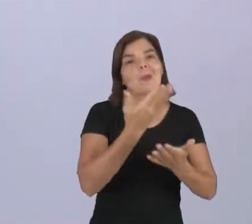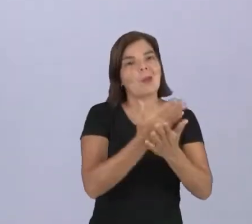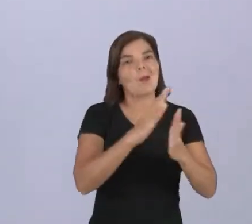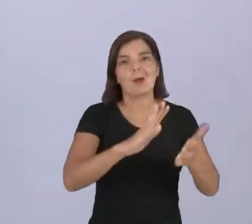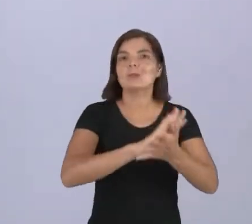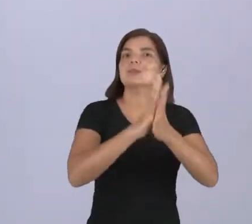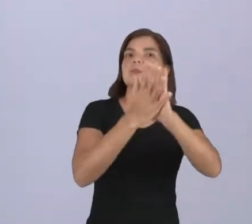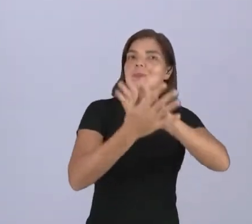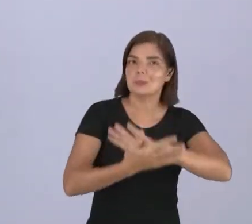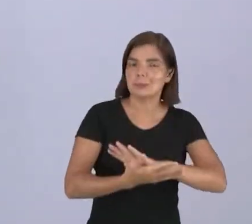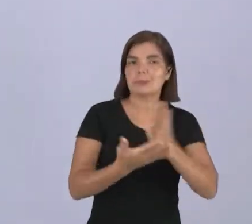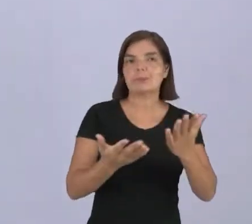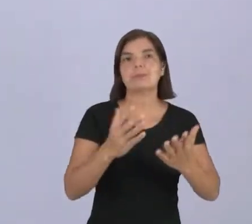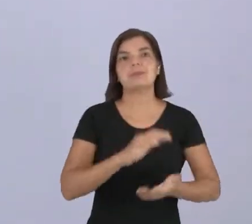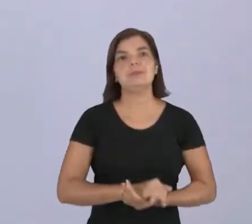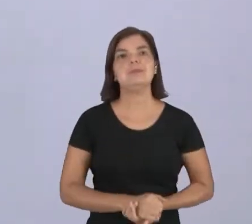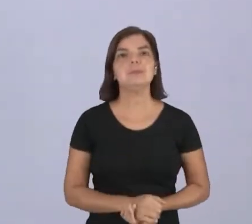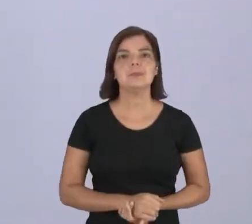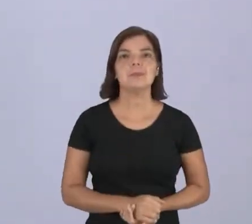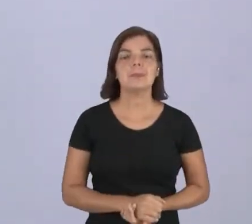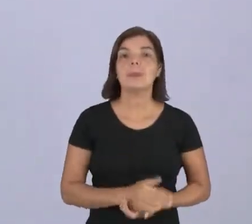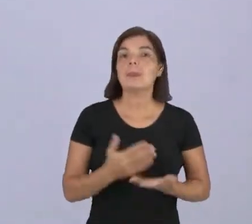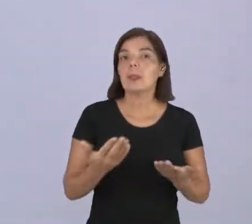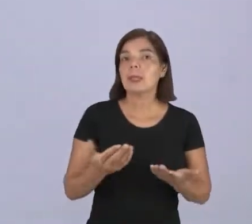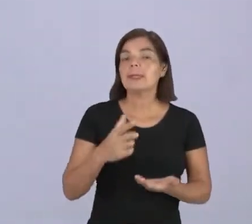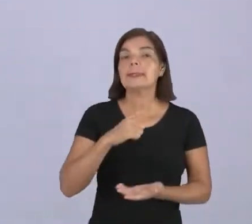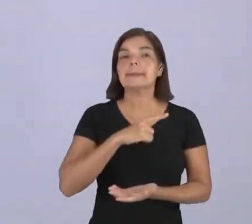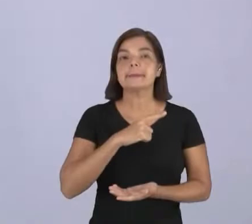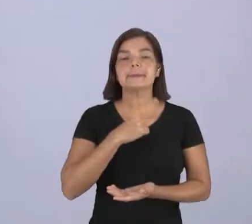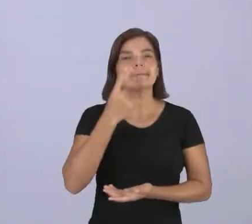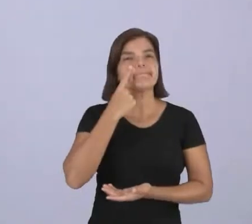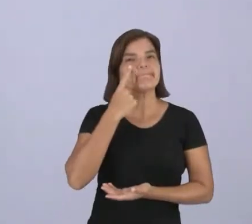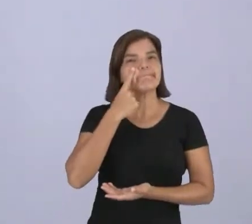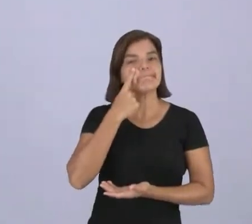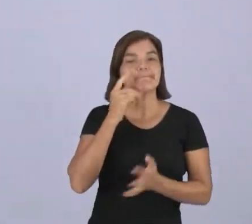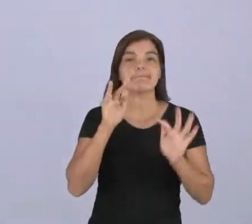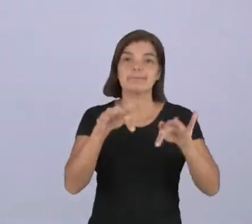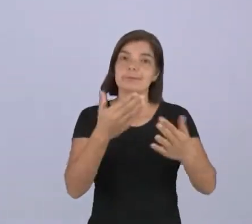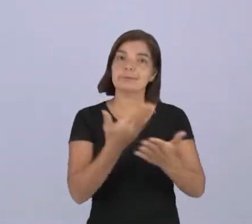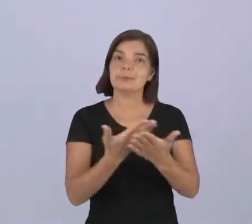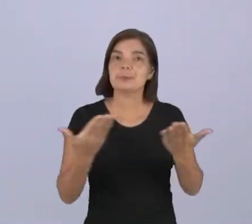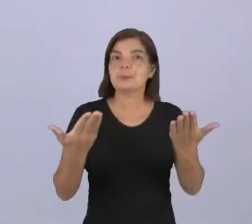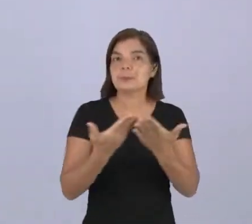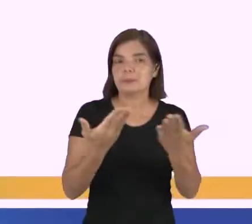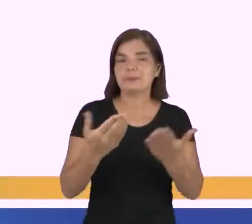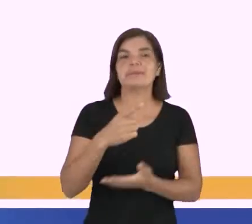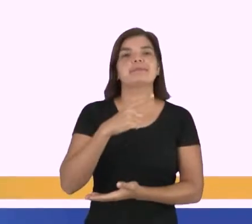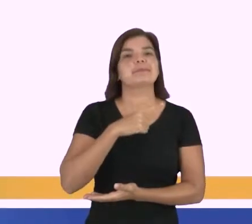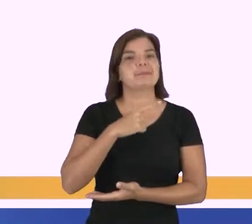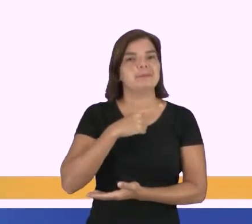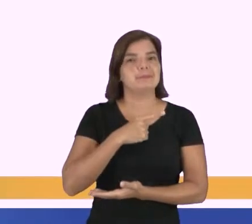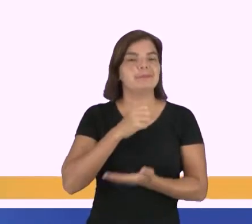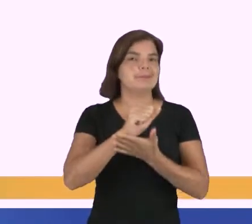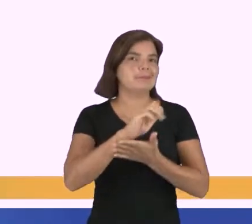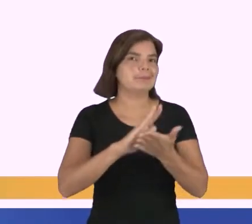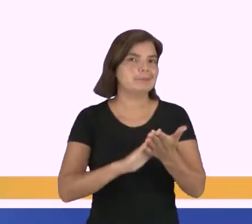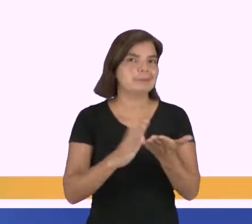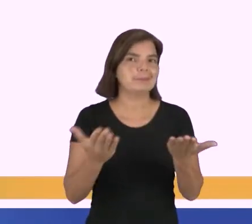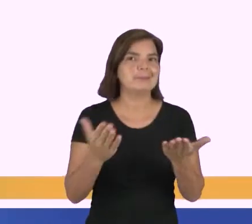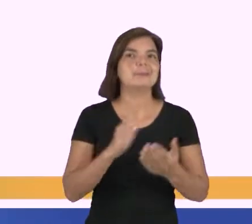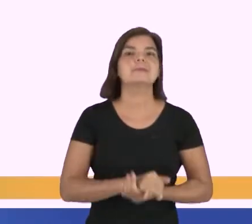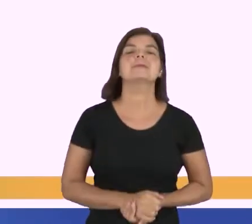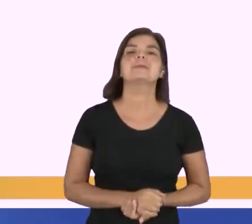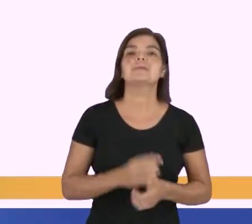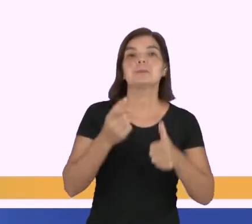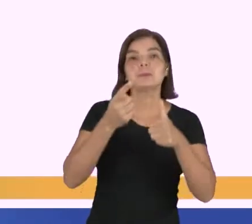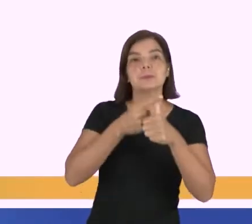tudo isso sendo comprometido. E aí, para a gente encerrar a nossa aula de hoje, a gente tem o nosso exercitando,